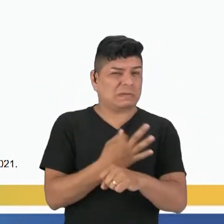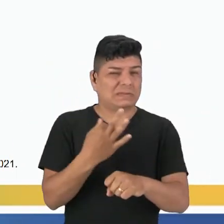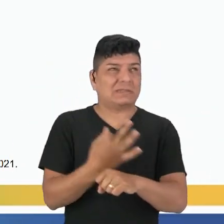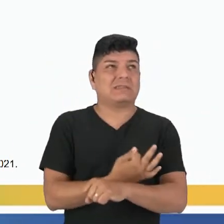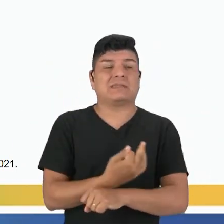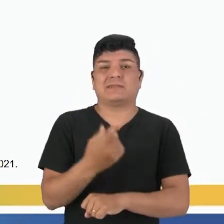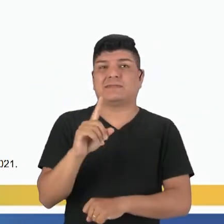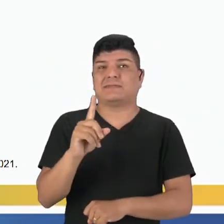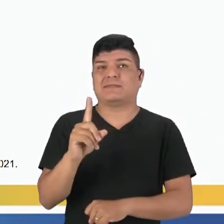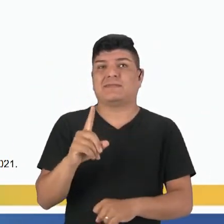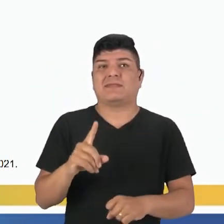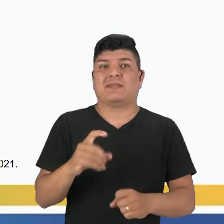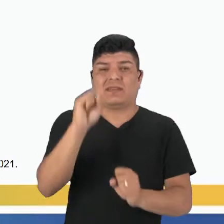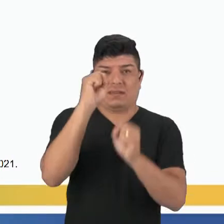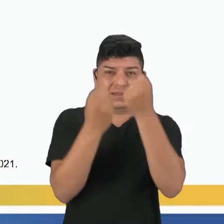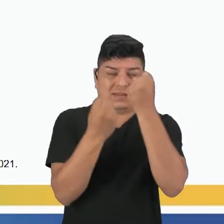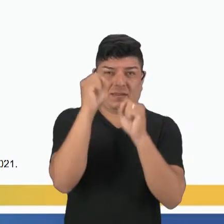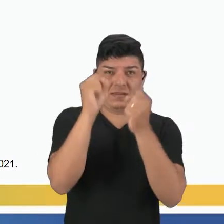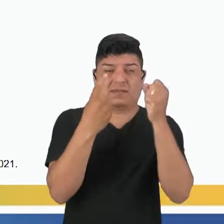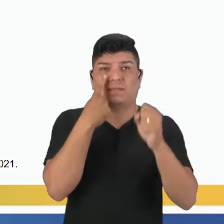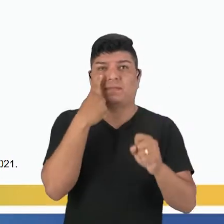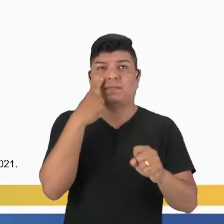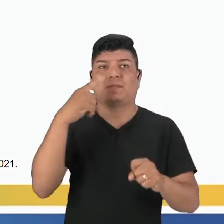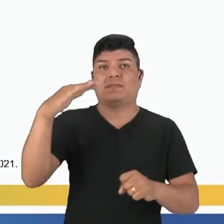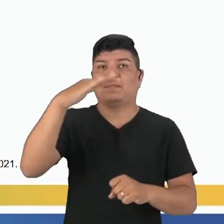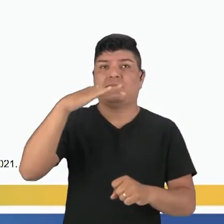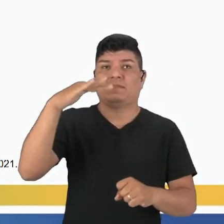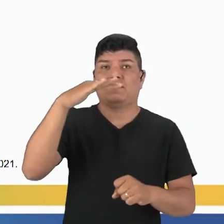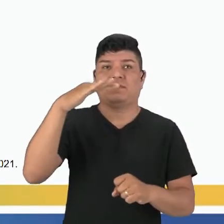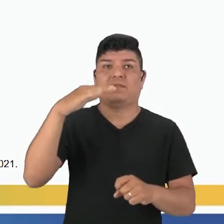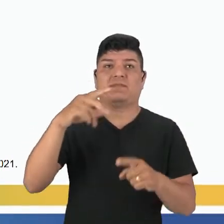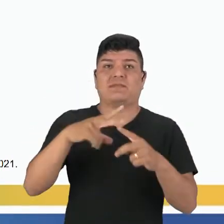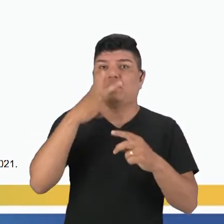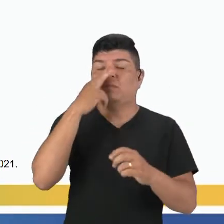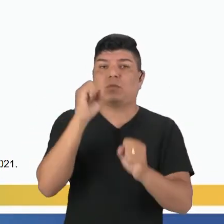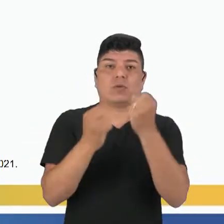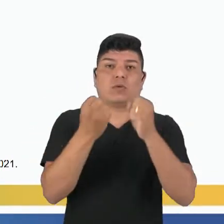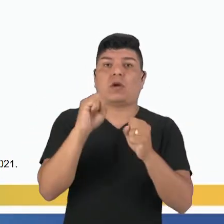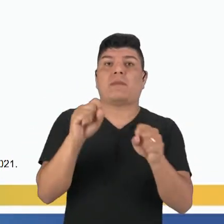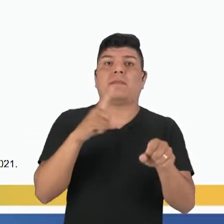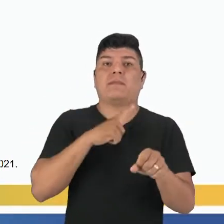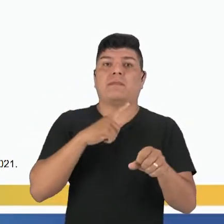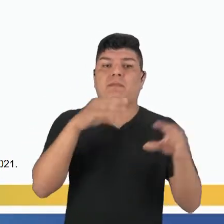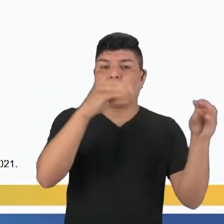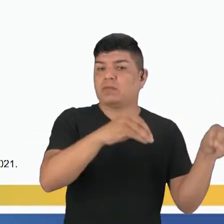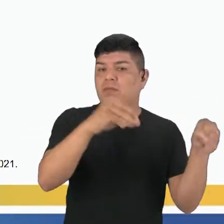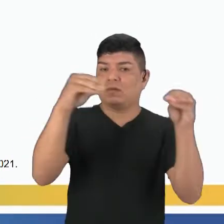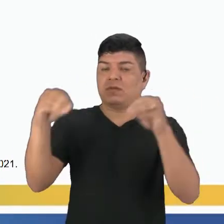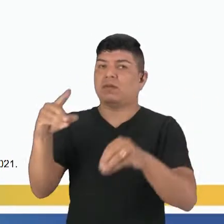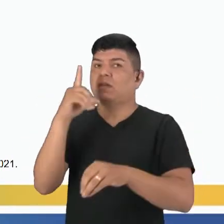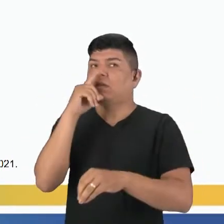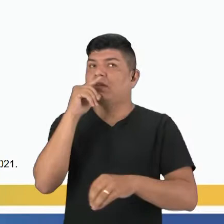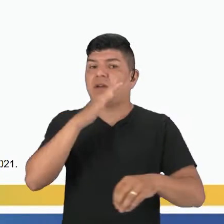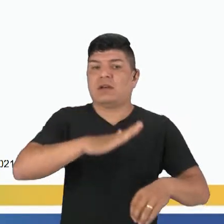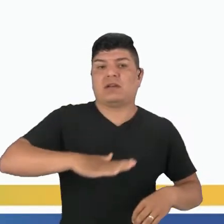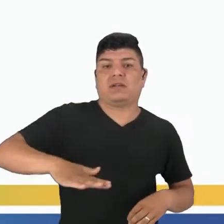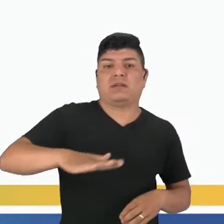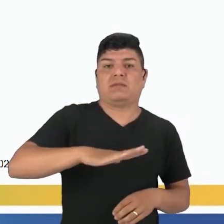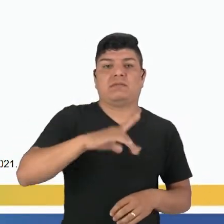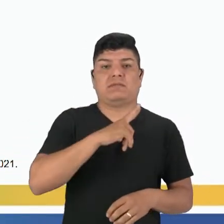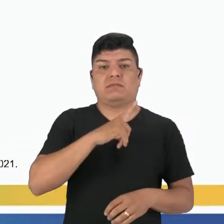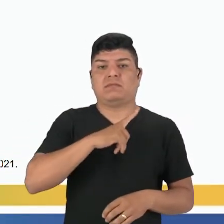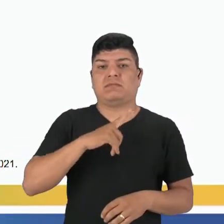insuportável. Essas máquinas que a gente está vendo aqui em cima não são as bombas, são só os motores, onde é bombeada a mesma água aqui embaixo, onde tem